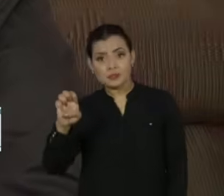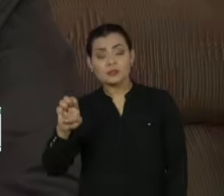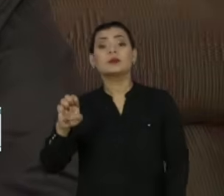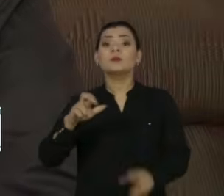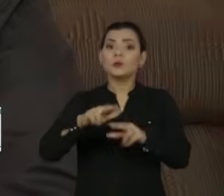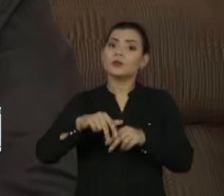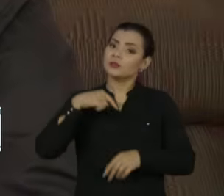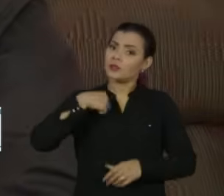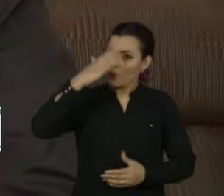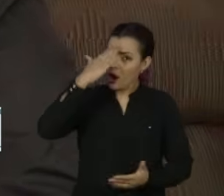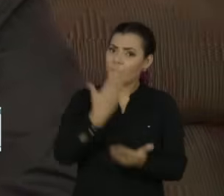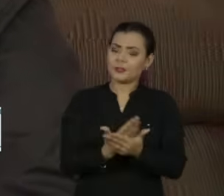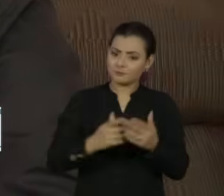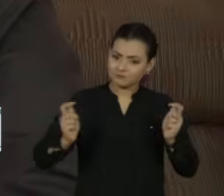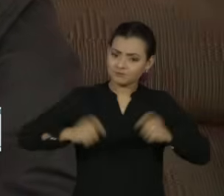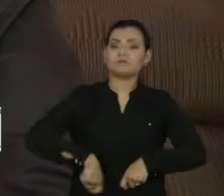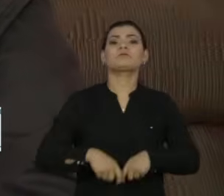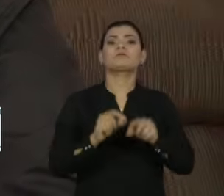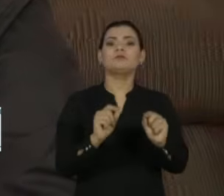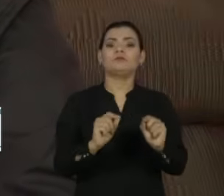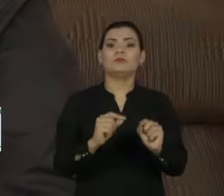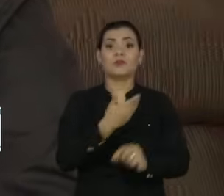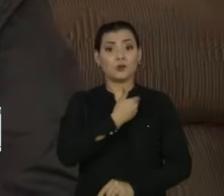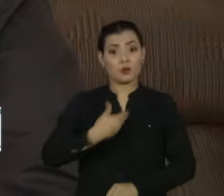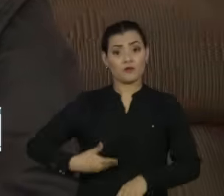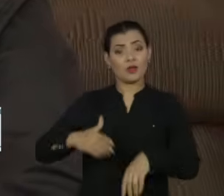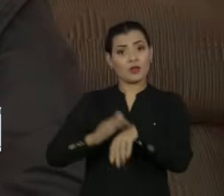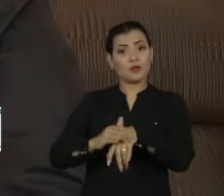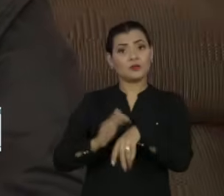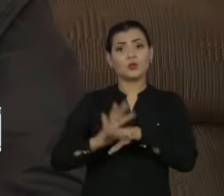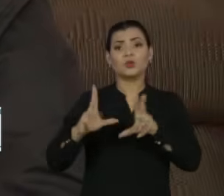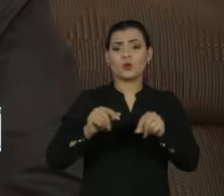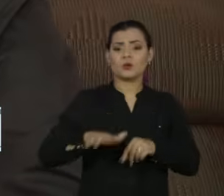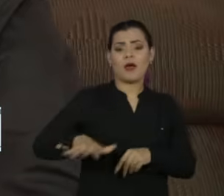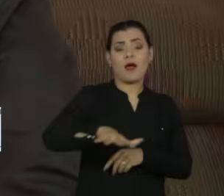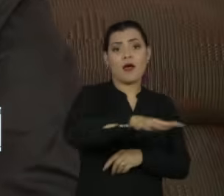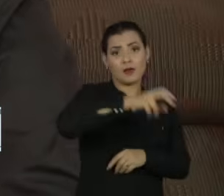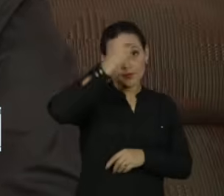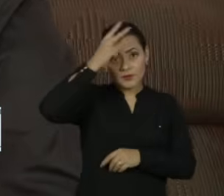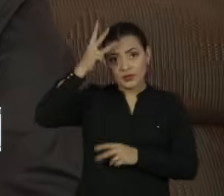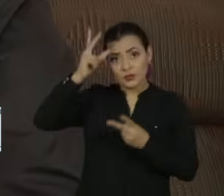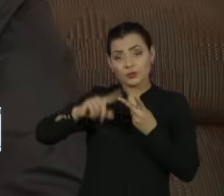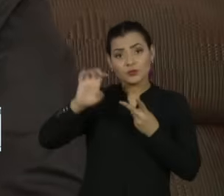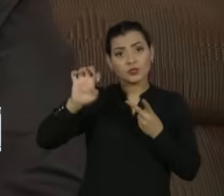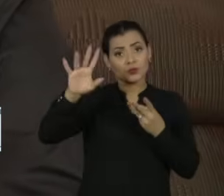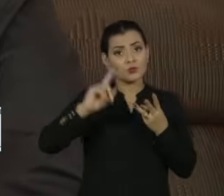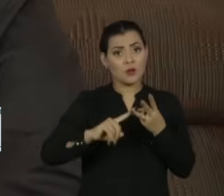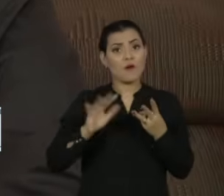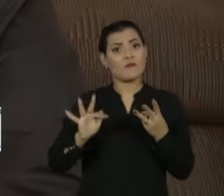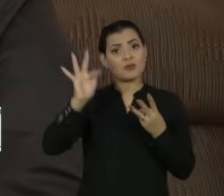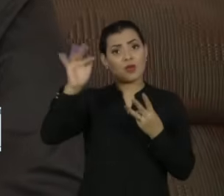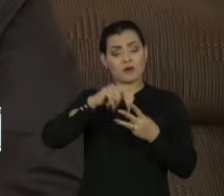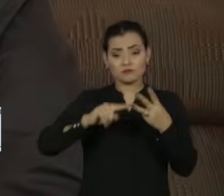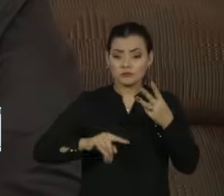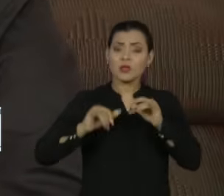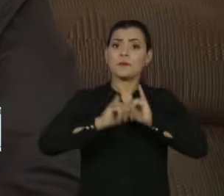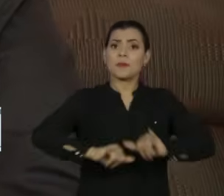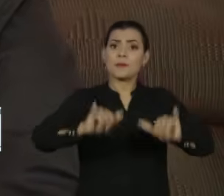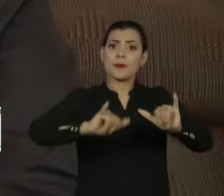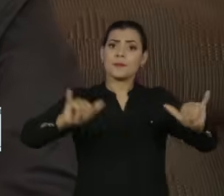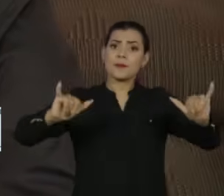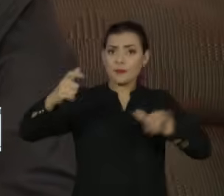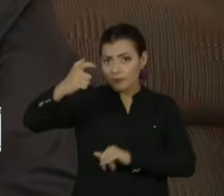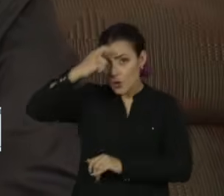que falta um pouquinho da parte do governo, em todas as esferas, municipal, estadual, federal, campanhas nacionais